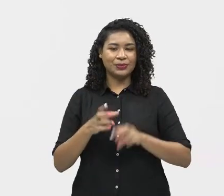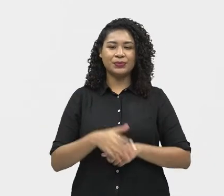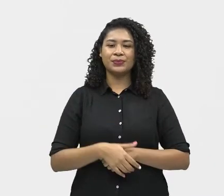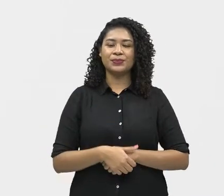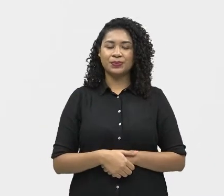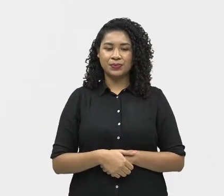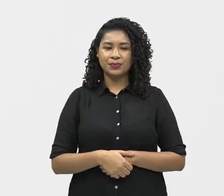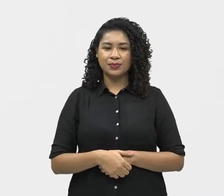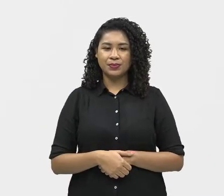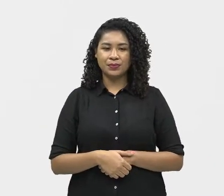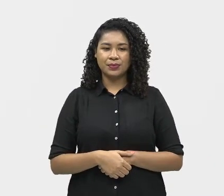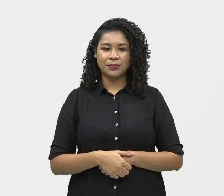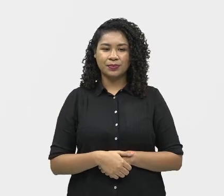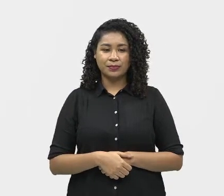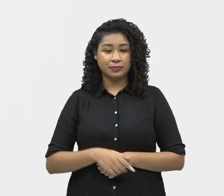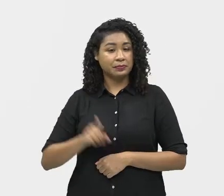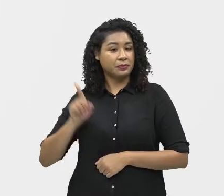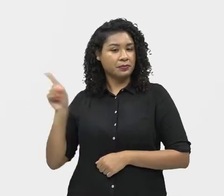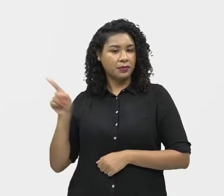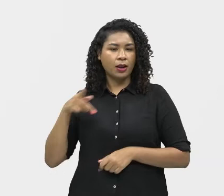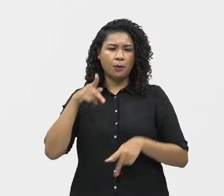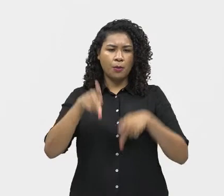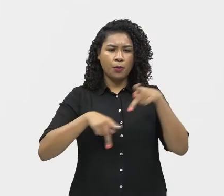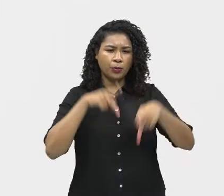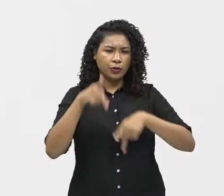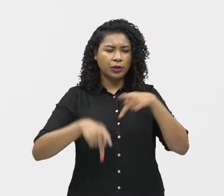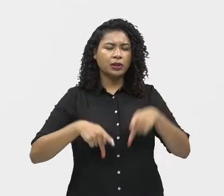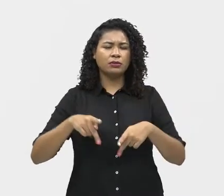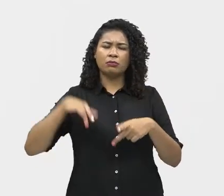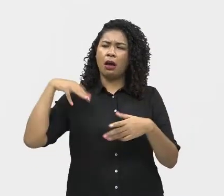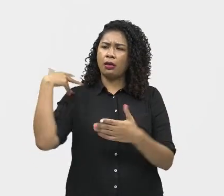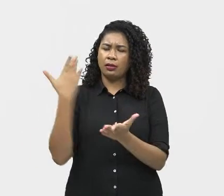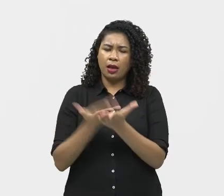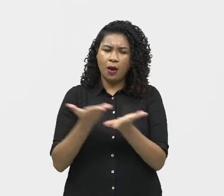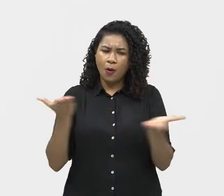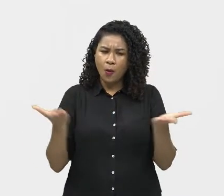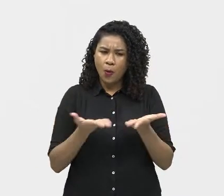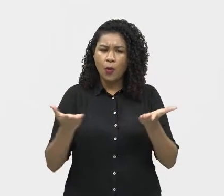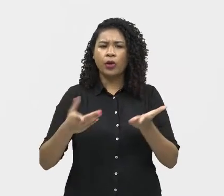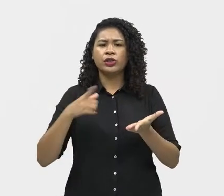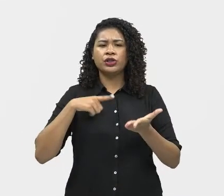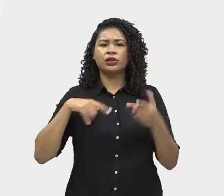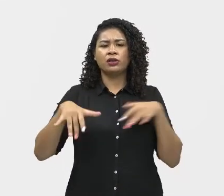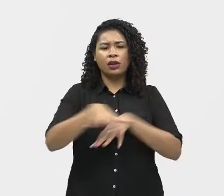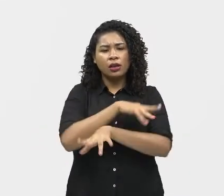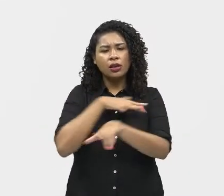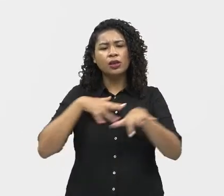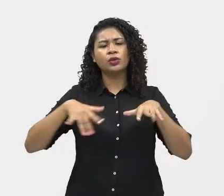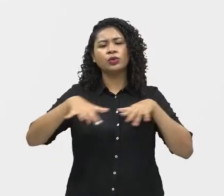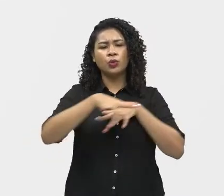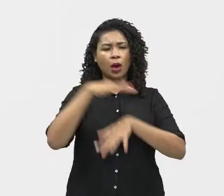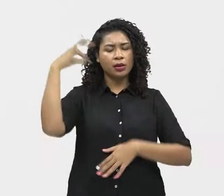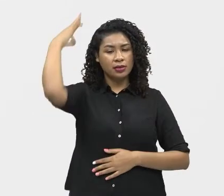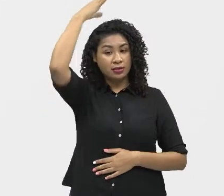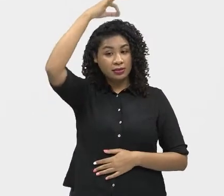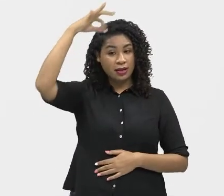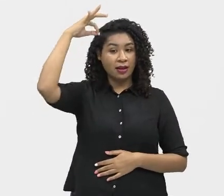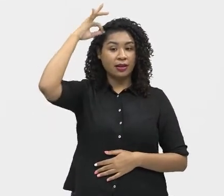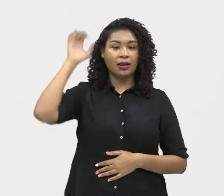os indígenas, eles conservam ainda seus rituais sagrados, algumas etnias.